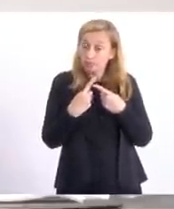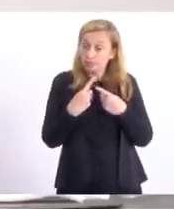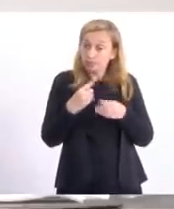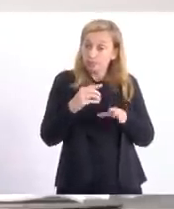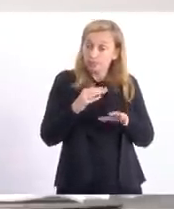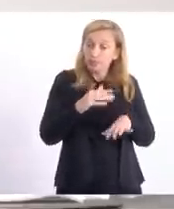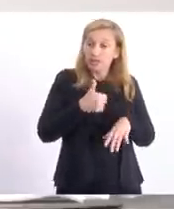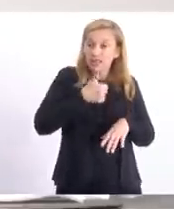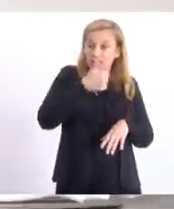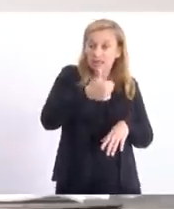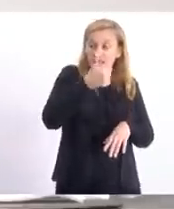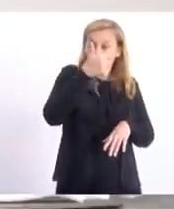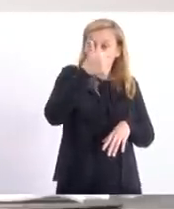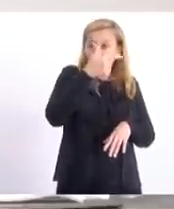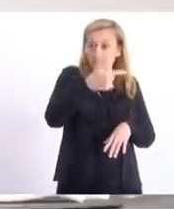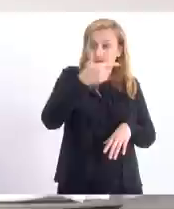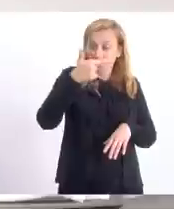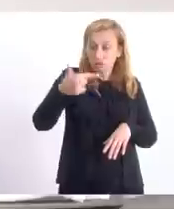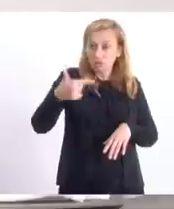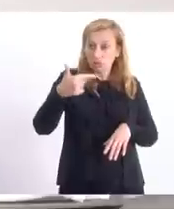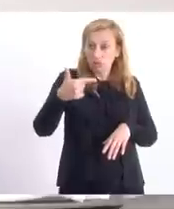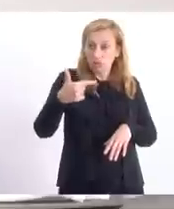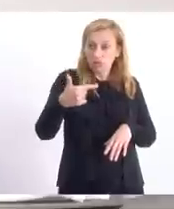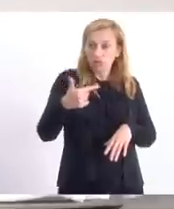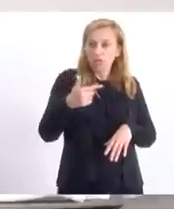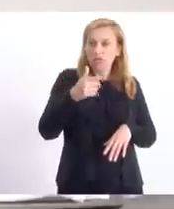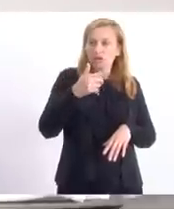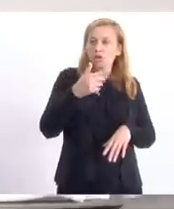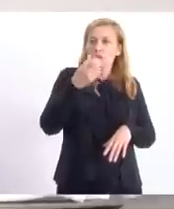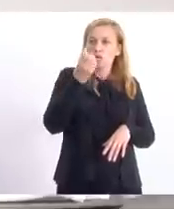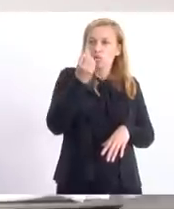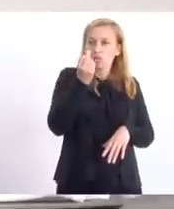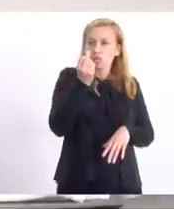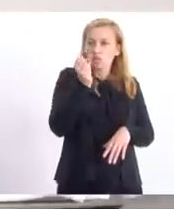Aumentar o 122 numa corporação de 86 mil homens